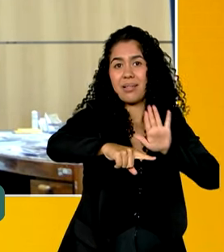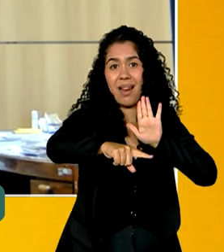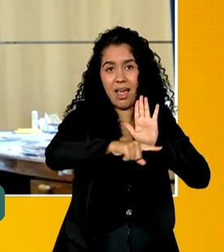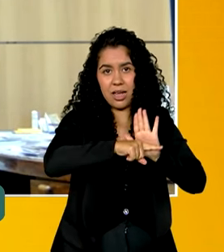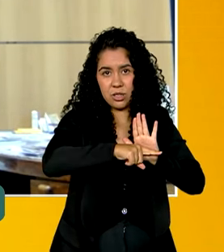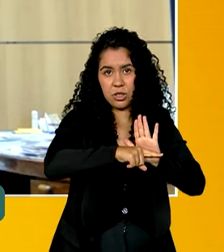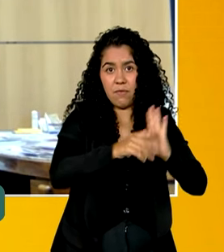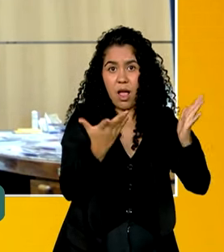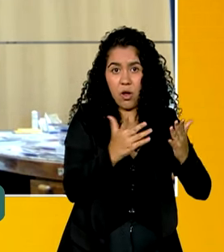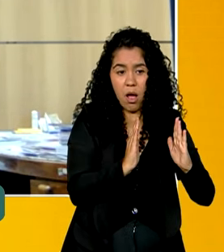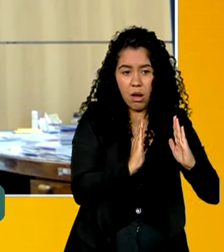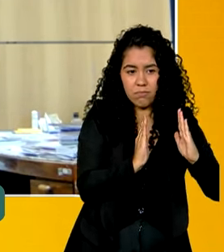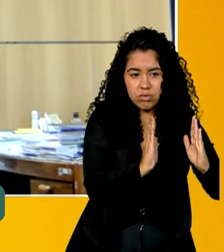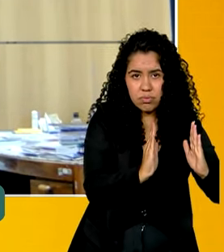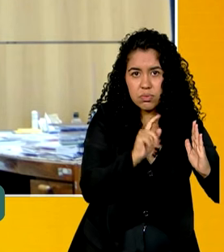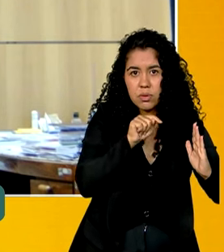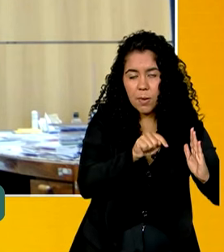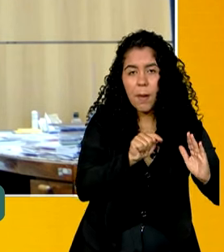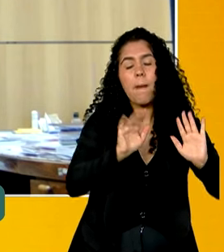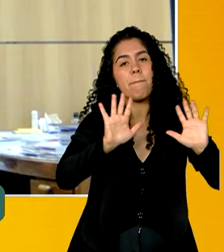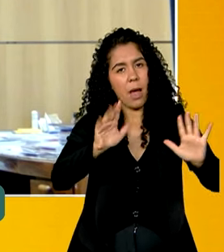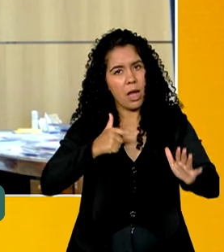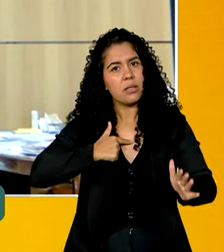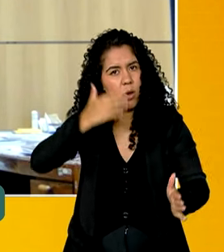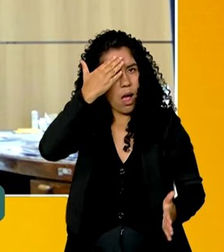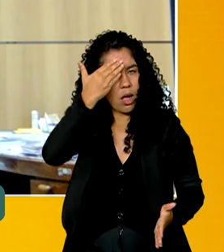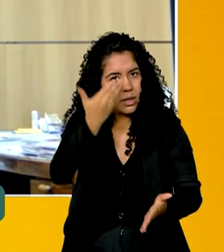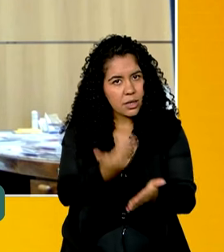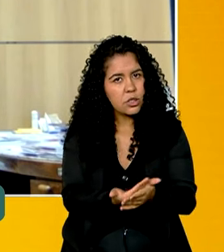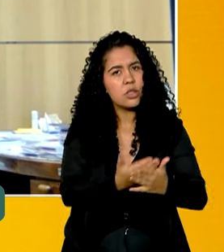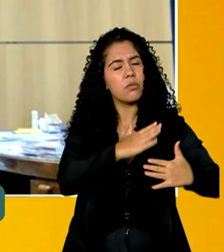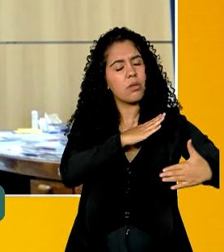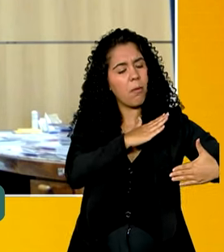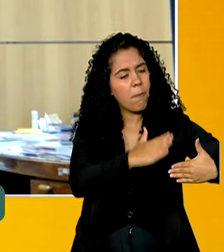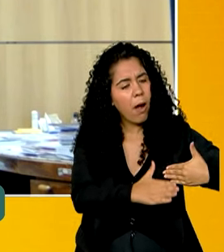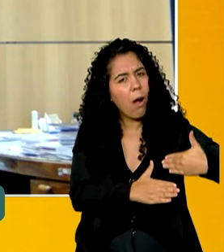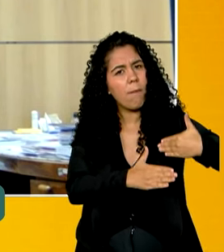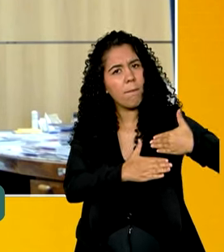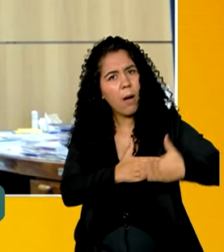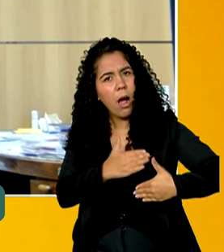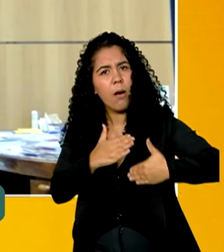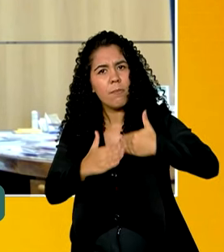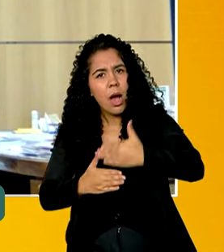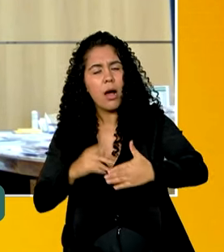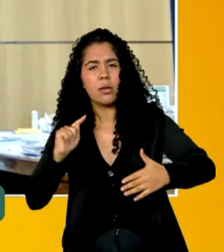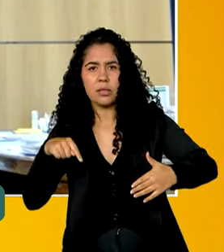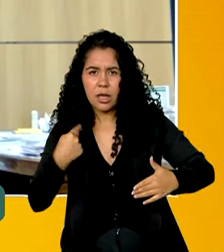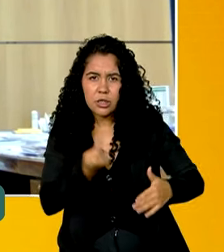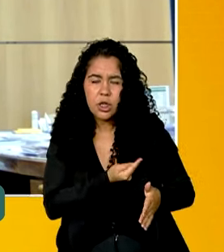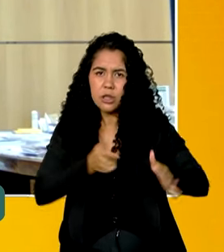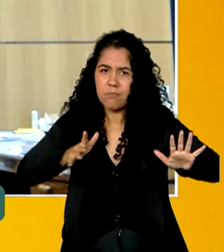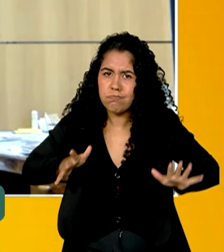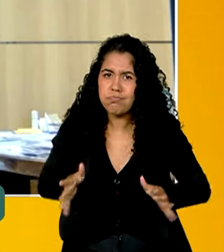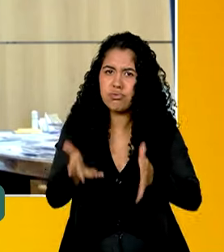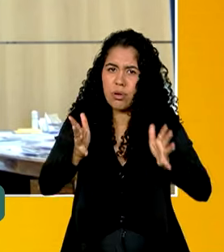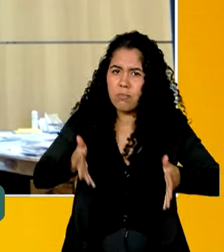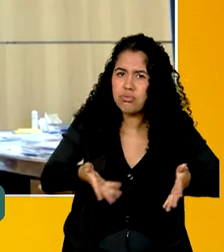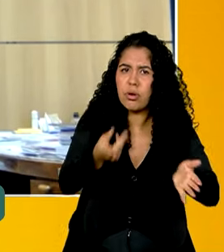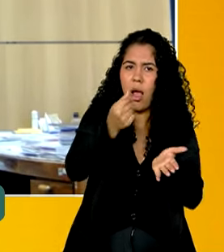momento, mas eu creio que na medida em que nós colocarmos em marcha todos os